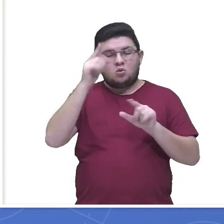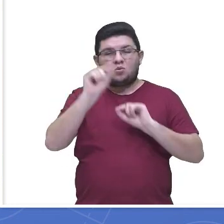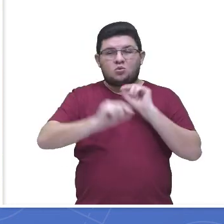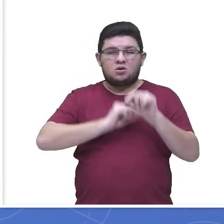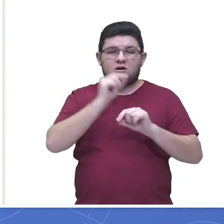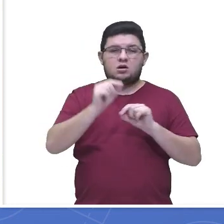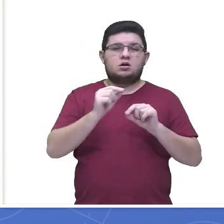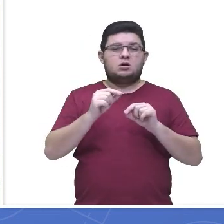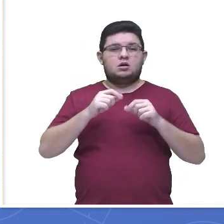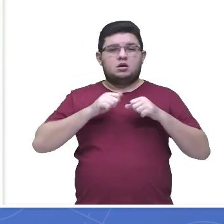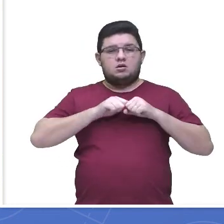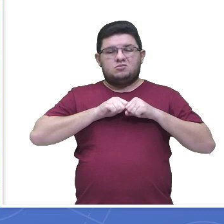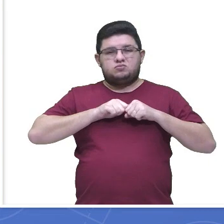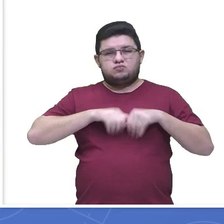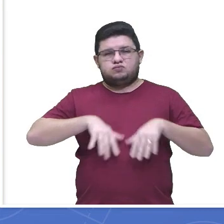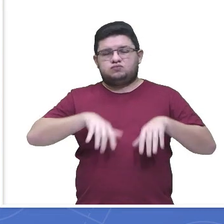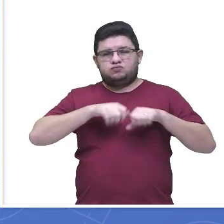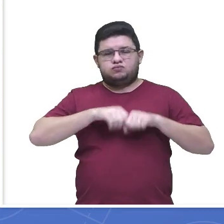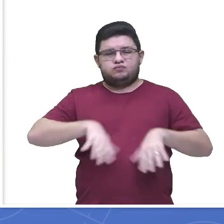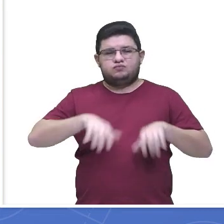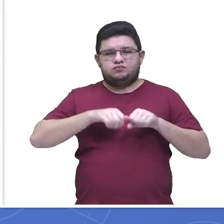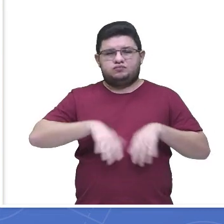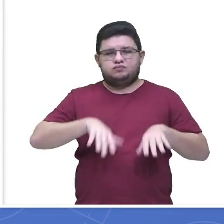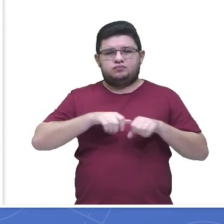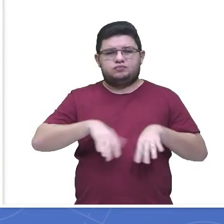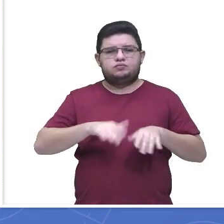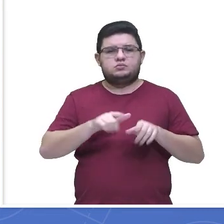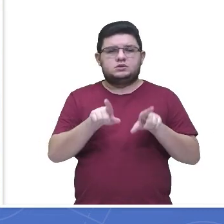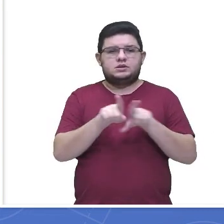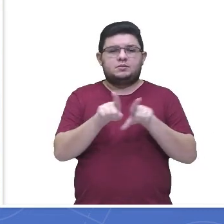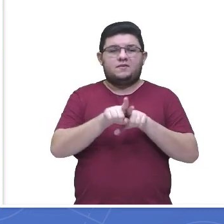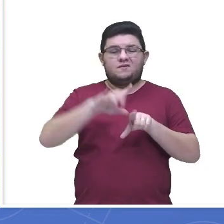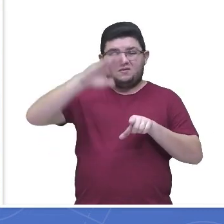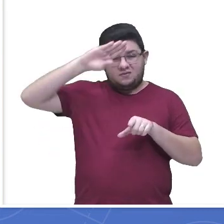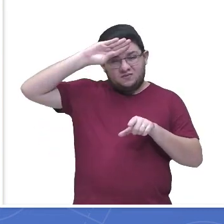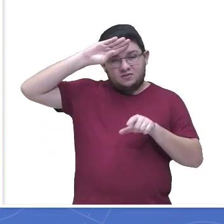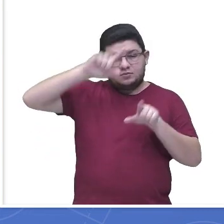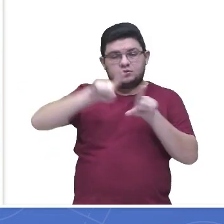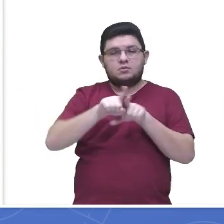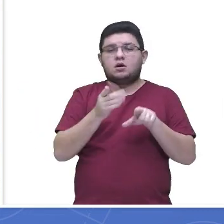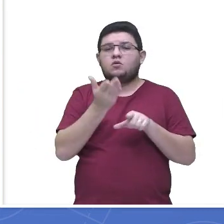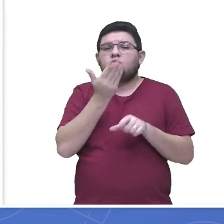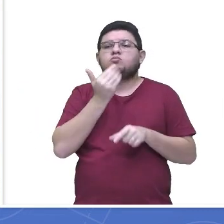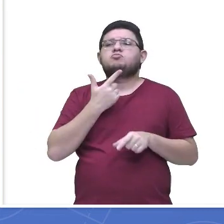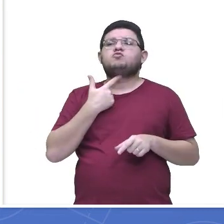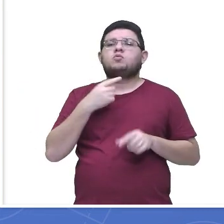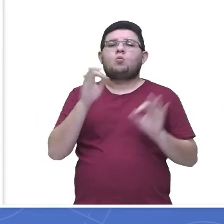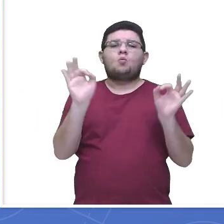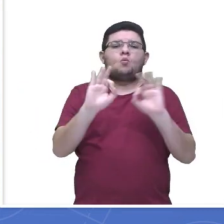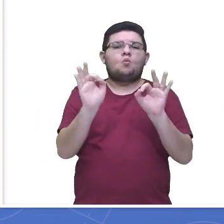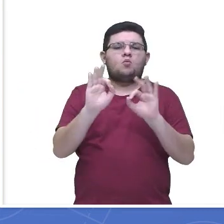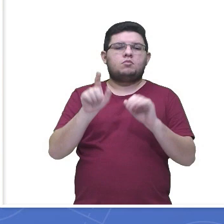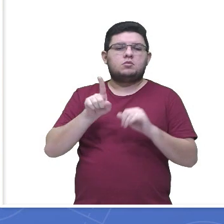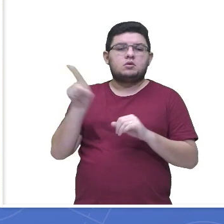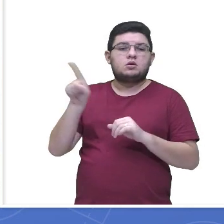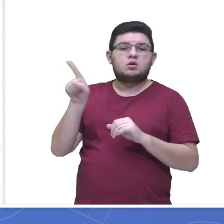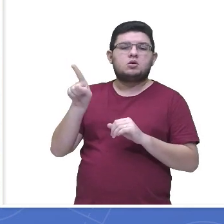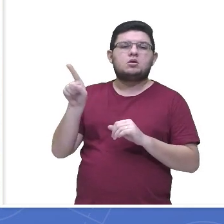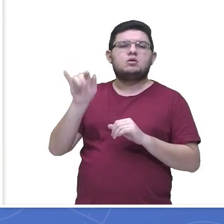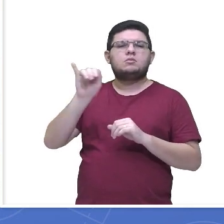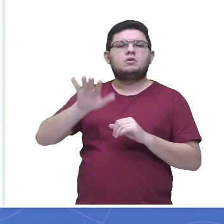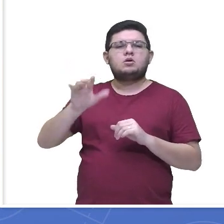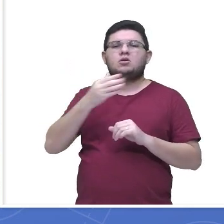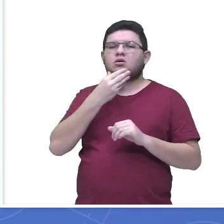perda de apetite, né? Olha aí a nossa imagem, representando aí o rapaz acabou de comer um salgado lá no